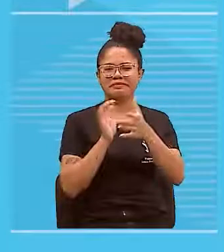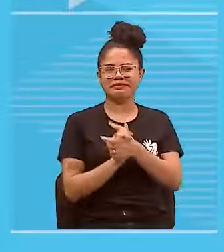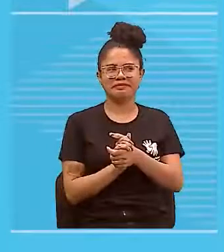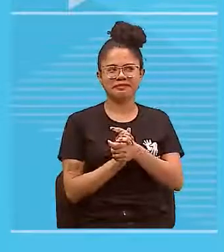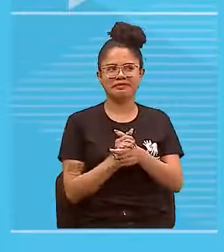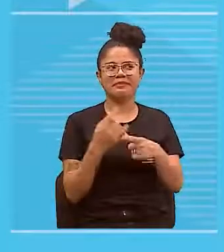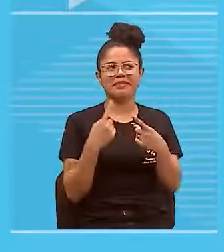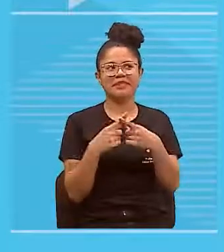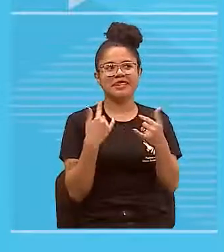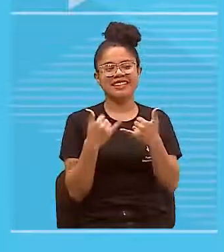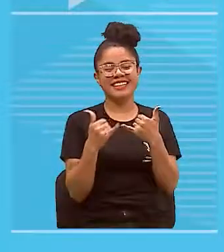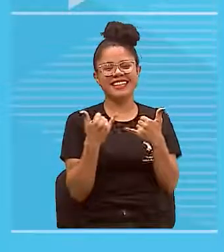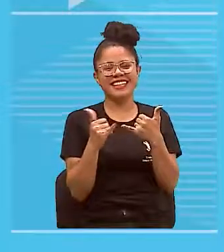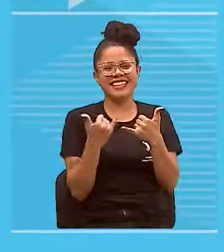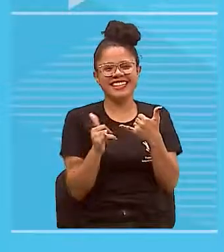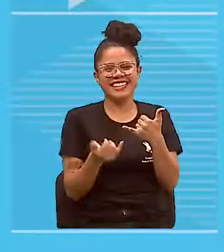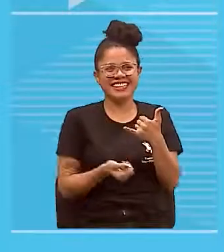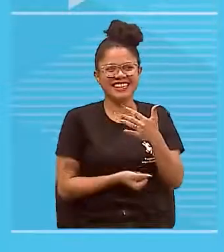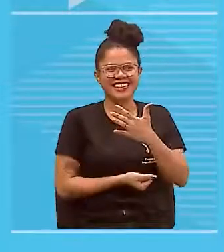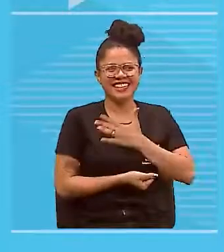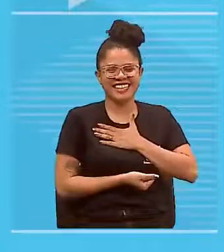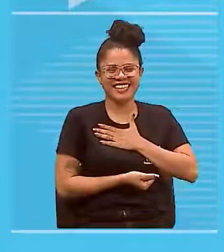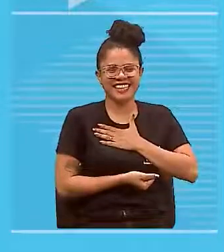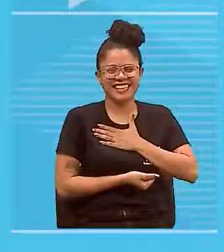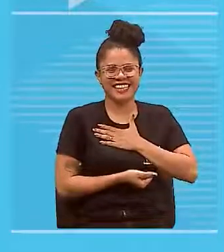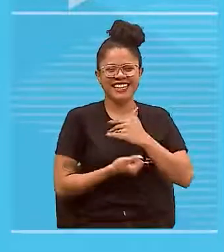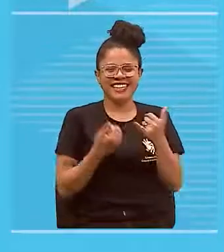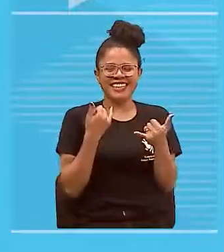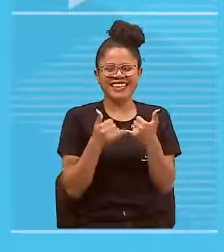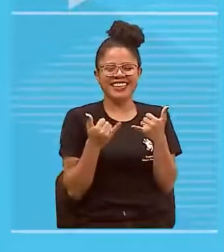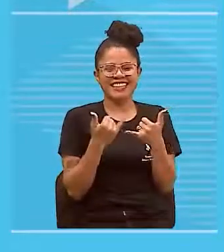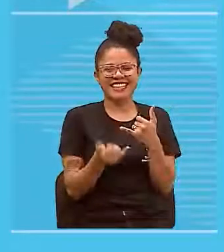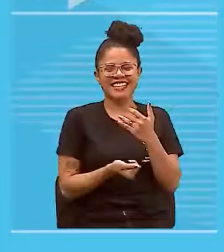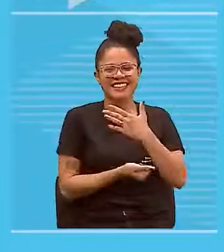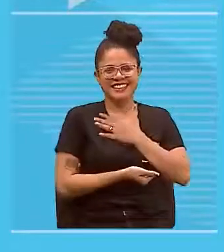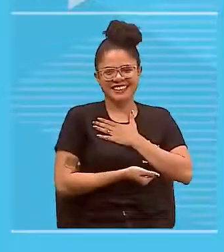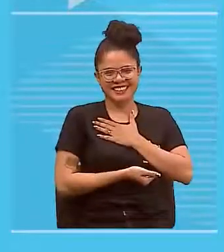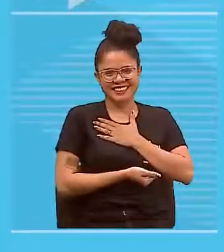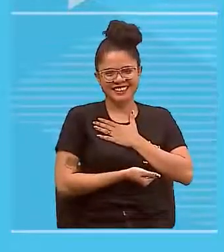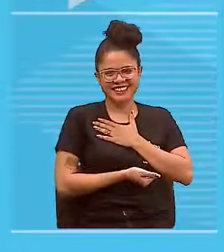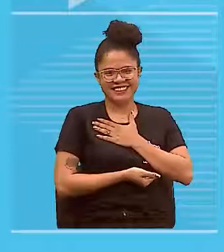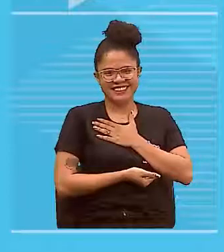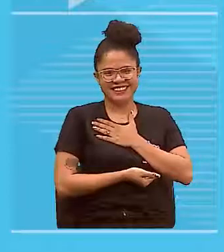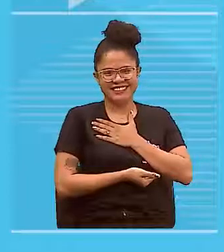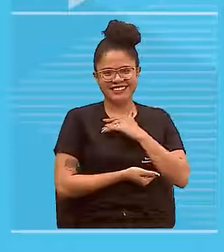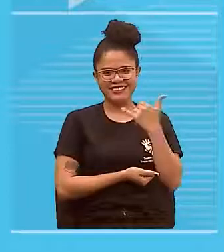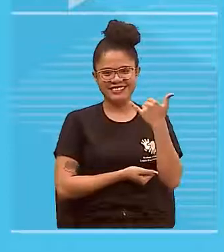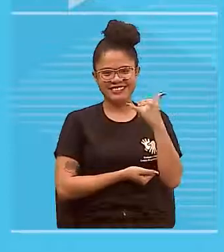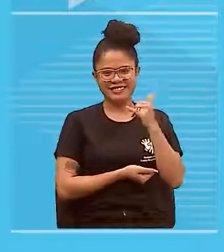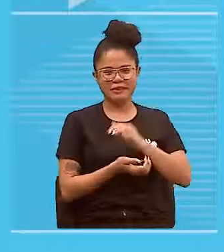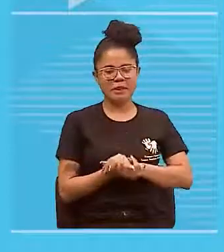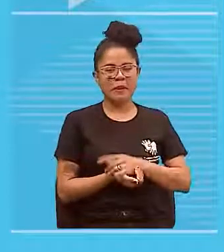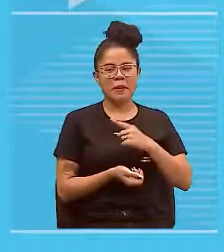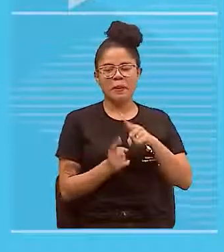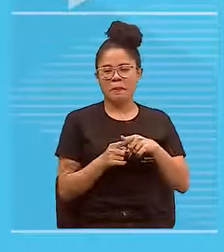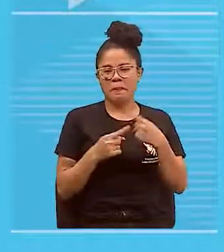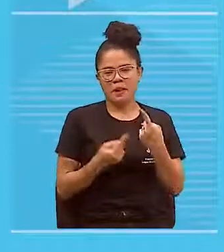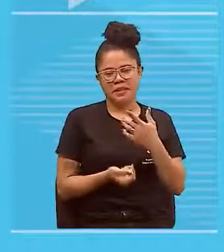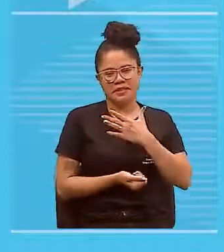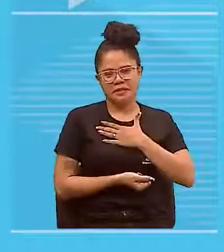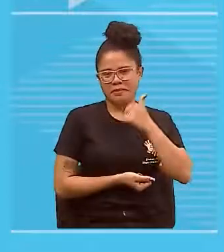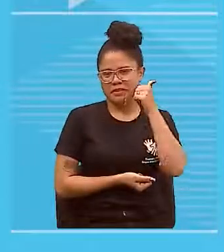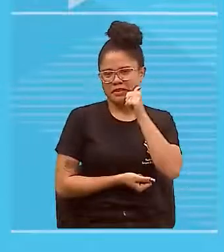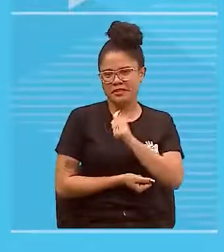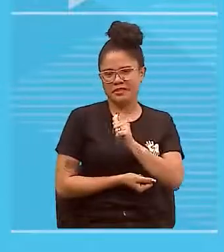porque é muito parecido com o meu muito muito muito muito mas das minhas duas filhas sei